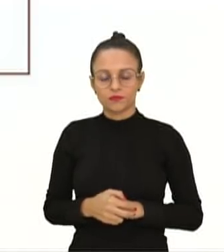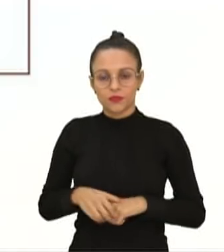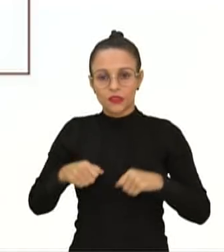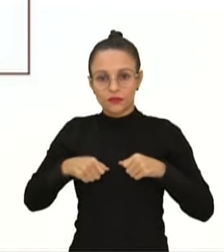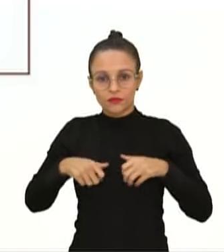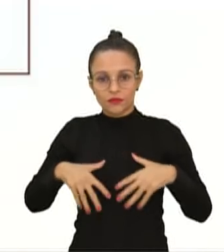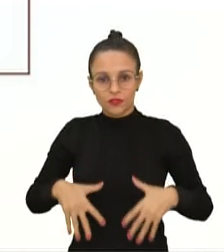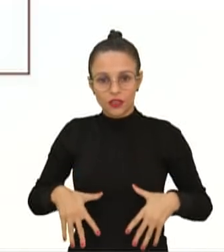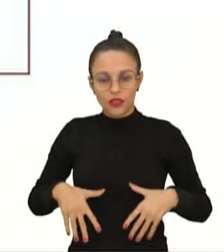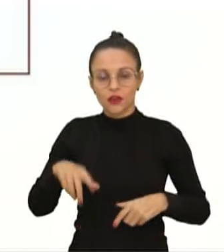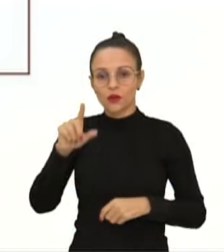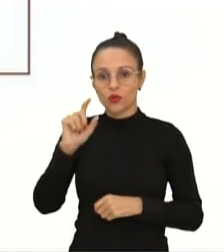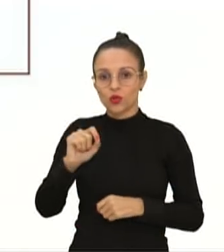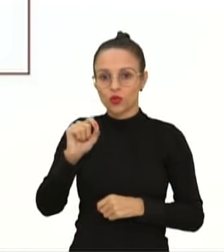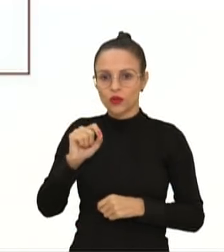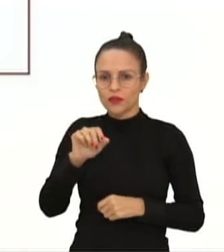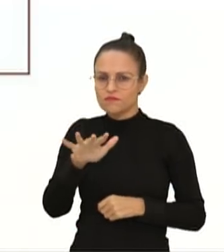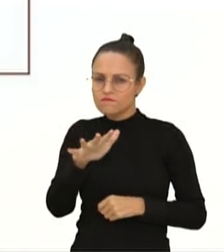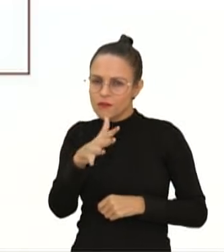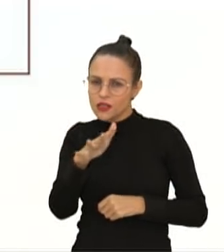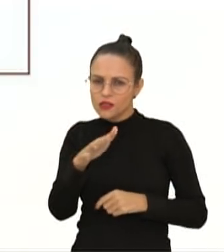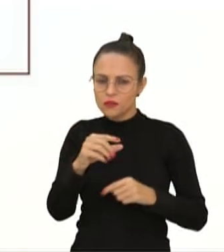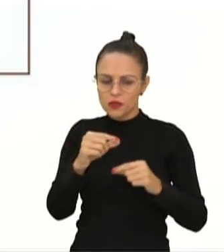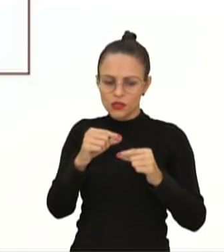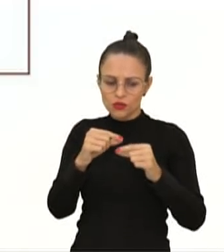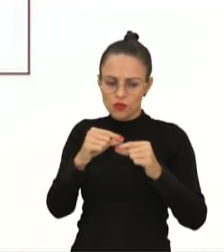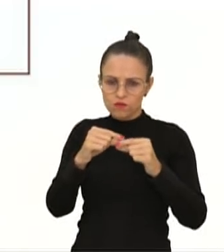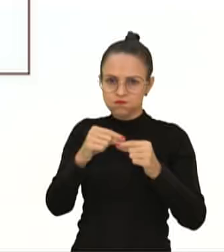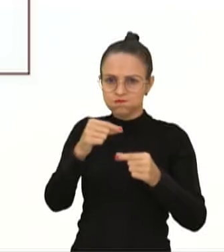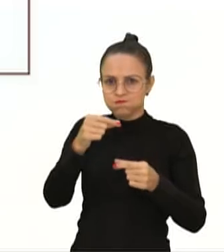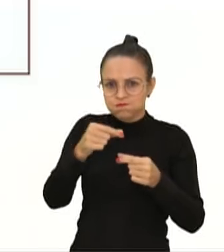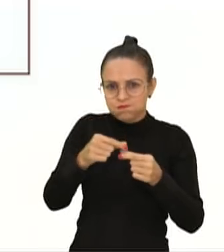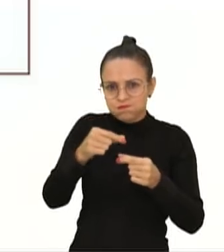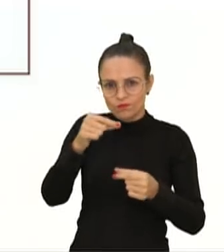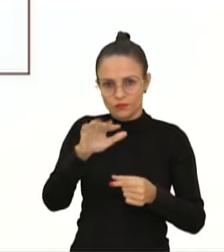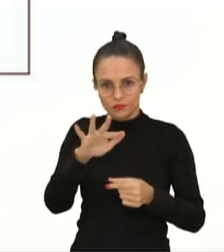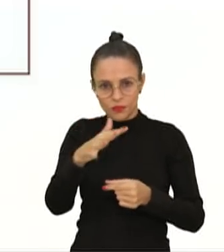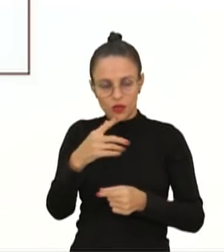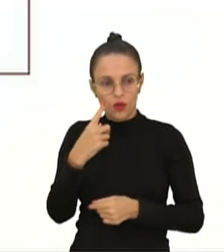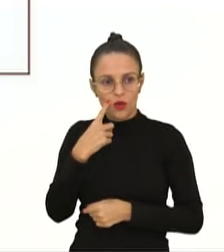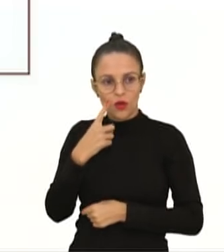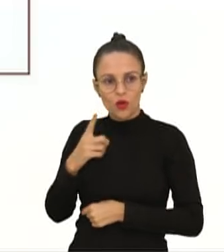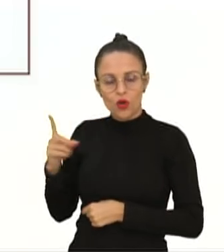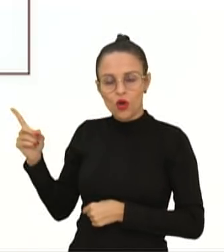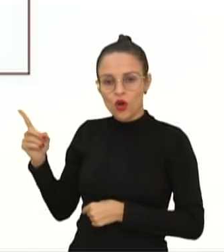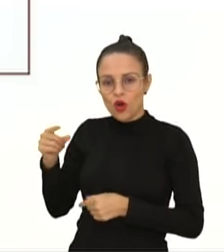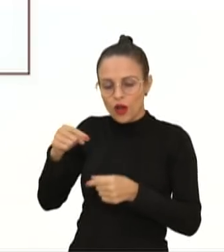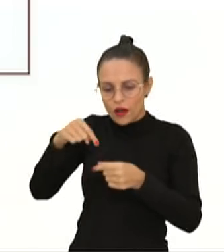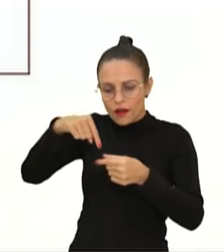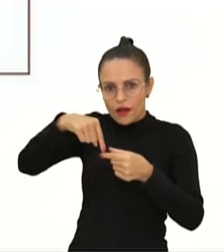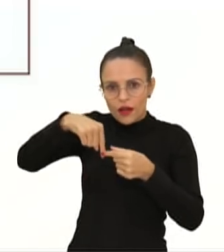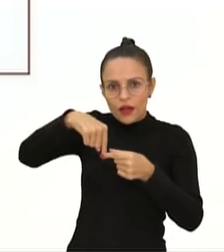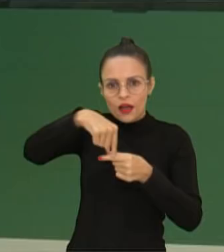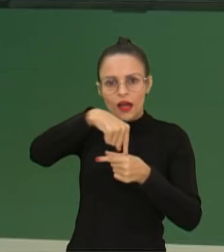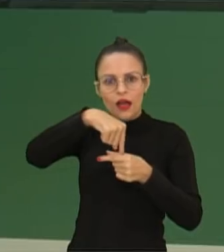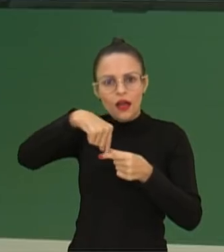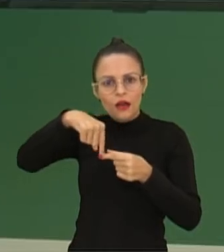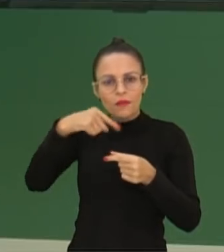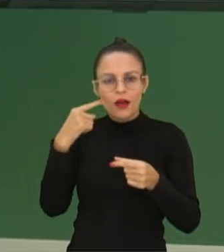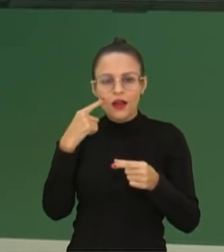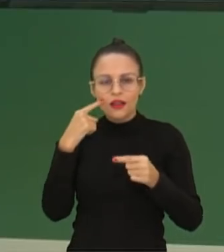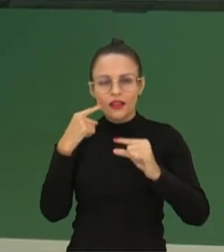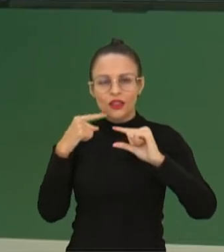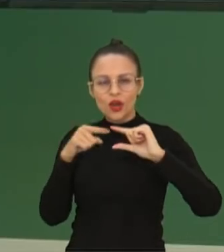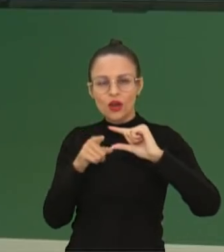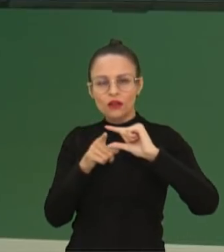veias, elas têm um calibre médio, né? Um diâmetro médio. E olha como é as paredes delas, como que elas